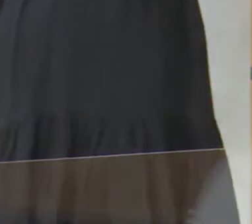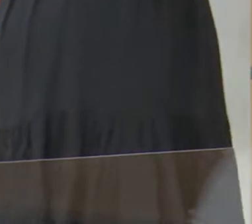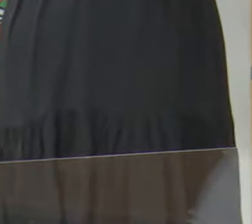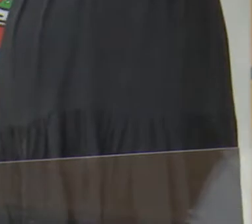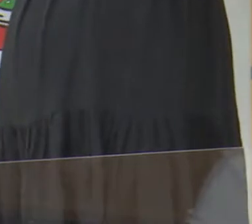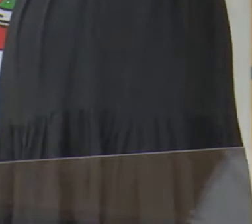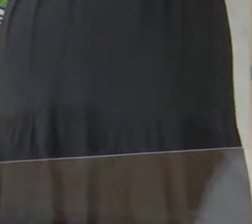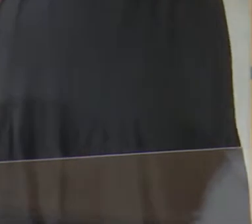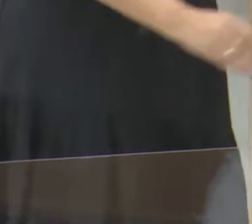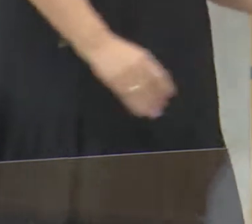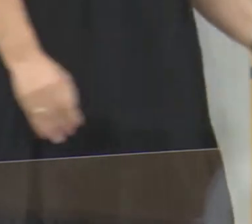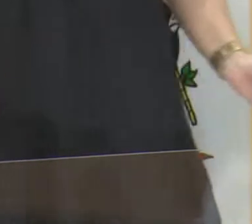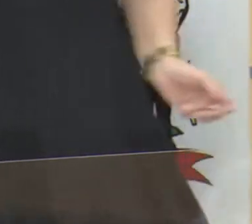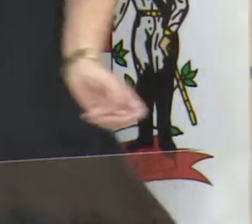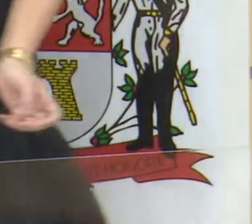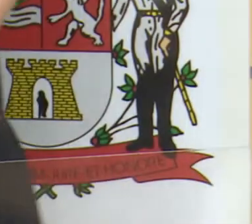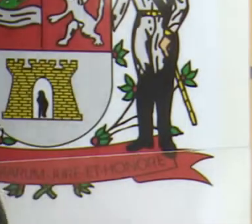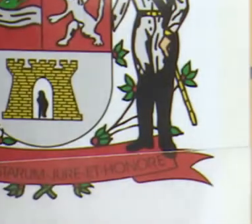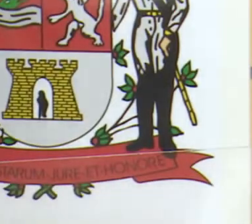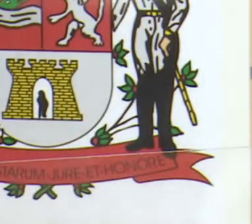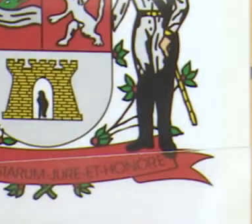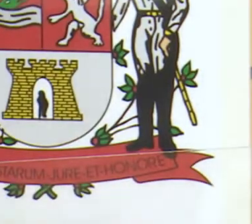E aí